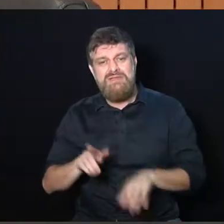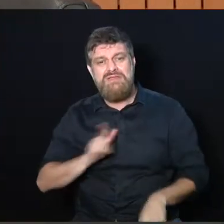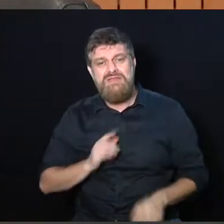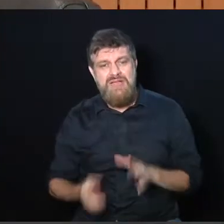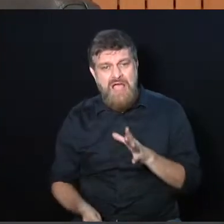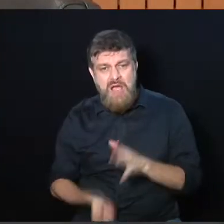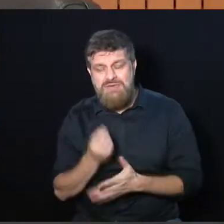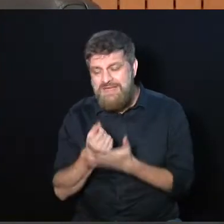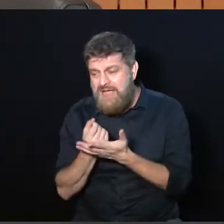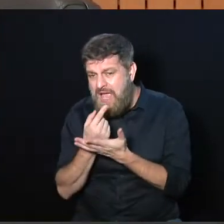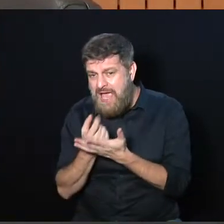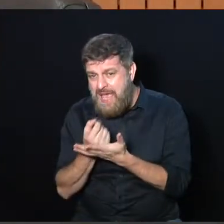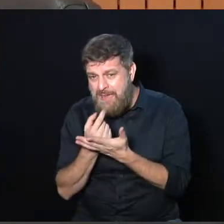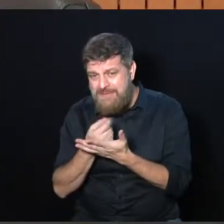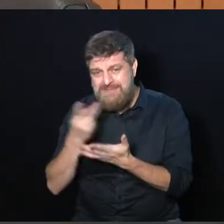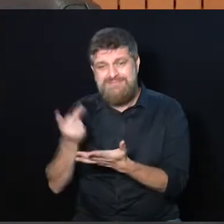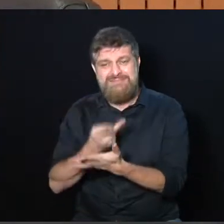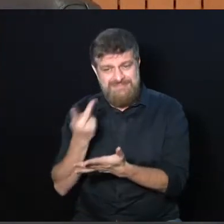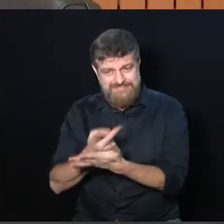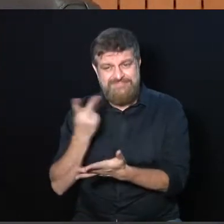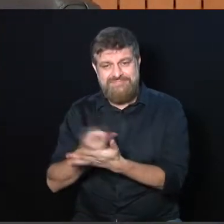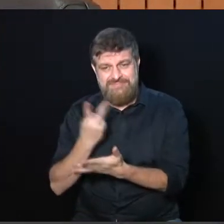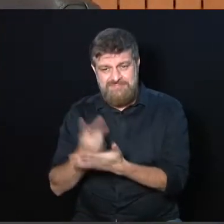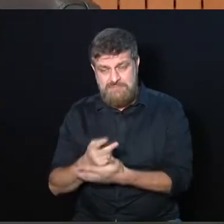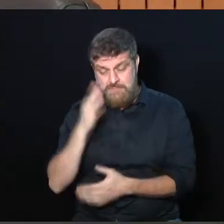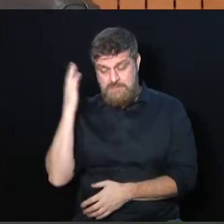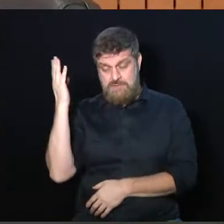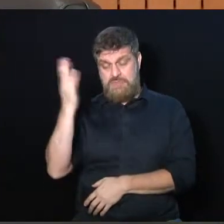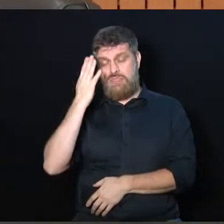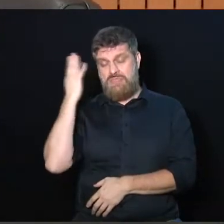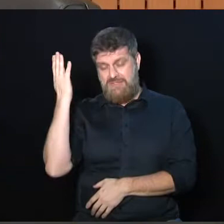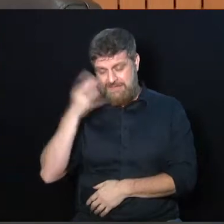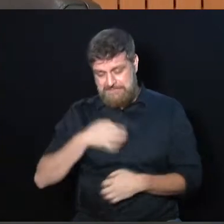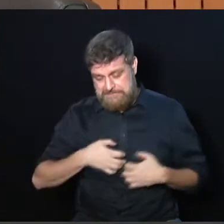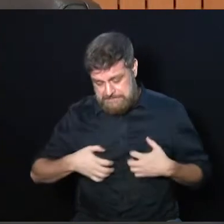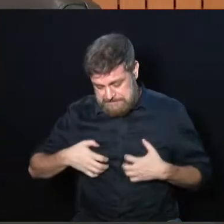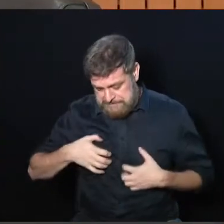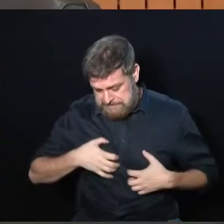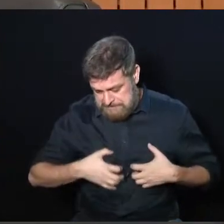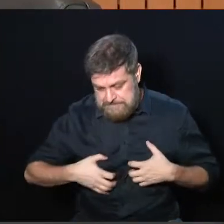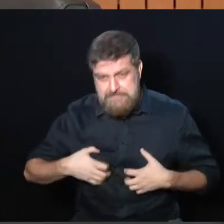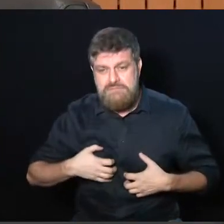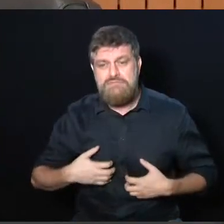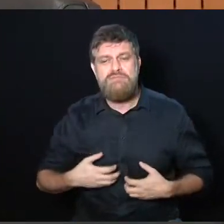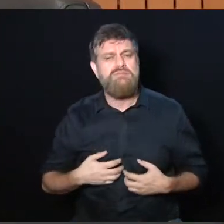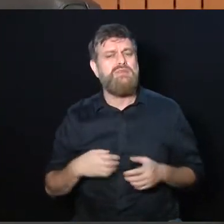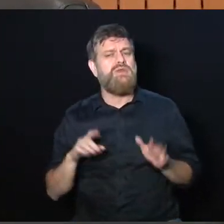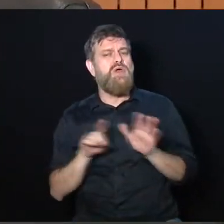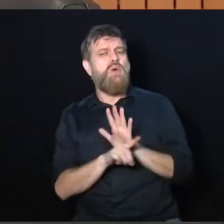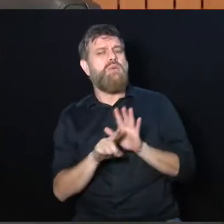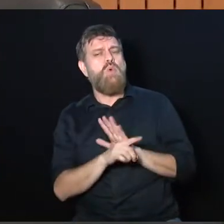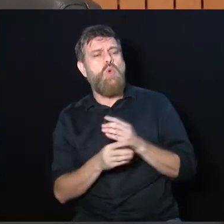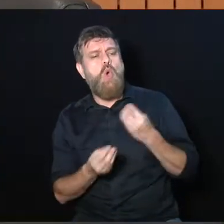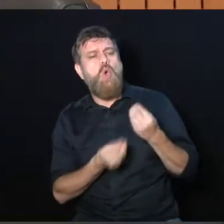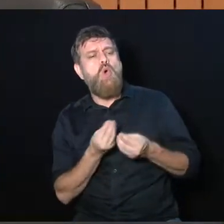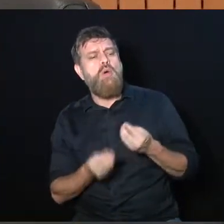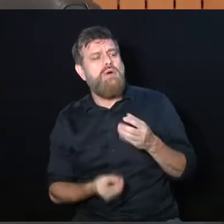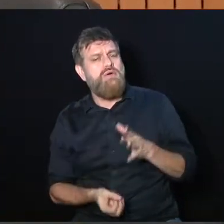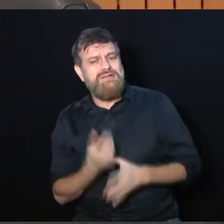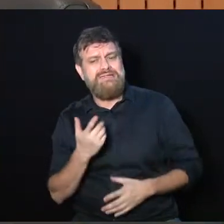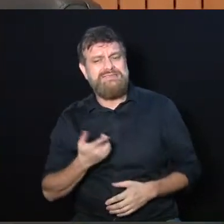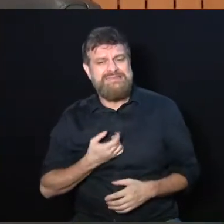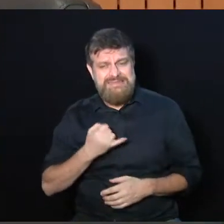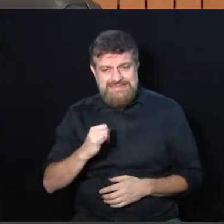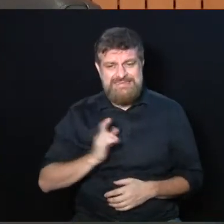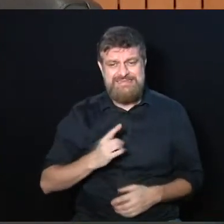com medicamentos, né? E a minha pergunta é, como que a gente faz, caso alguém chegue